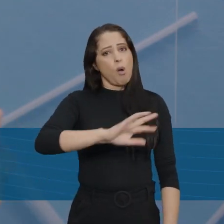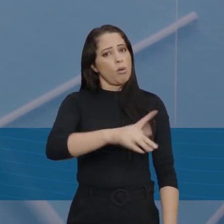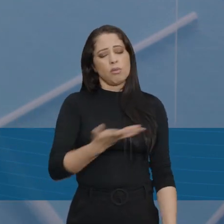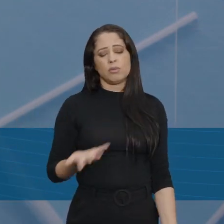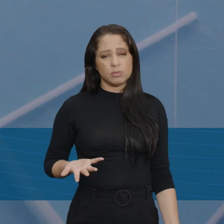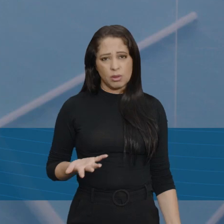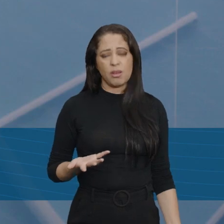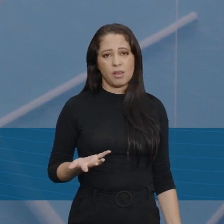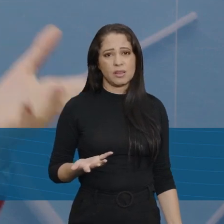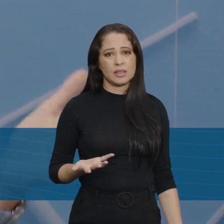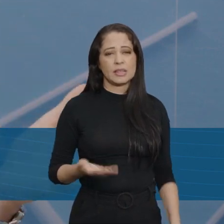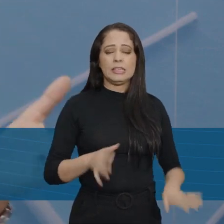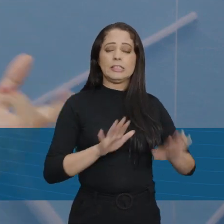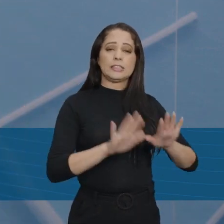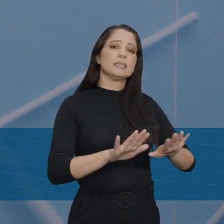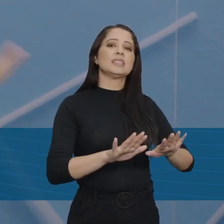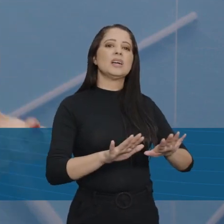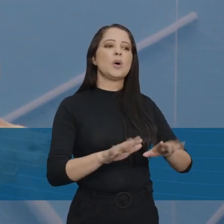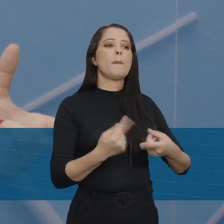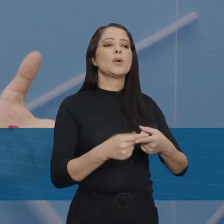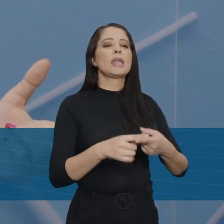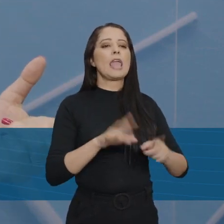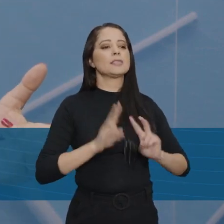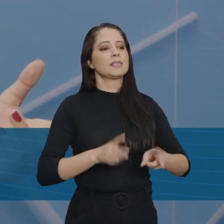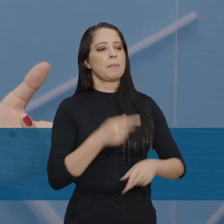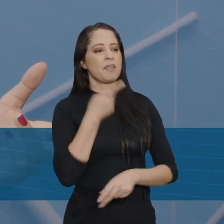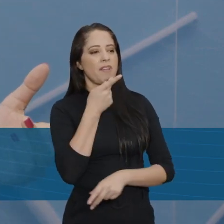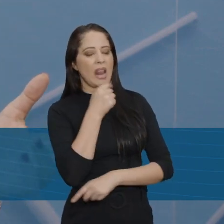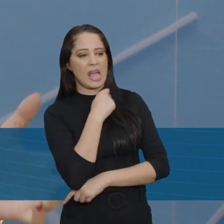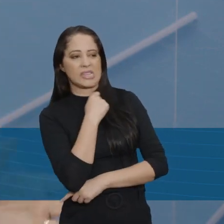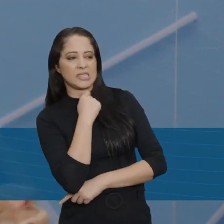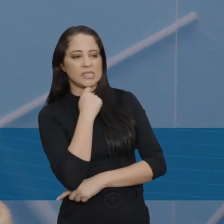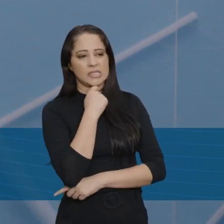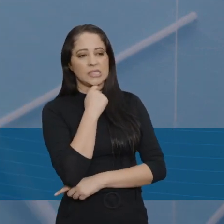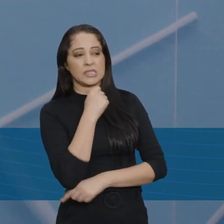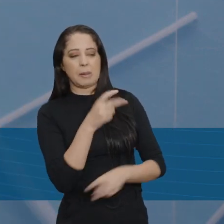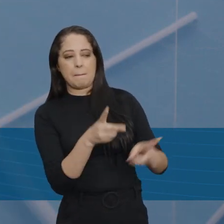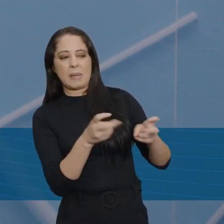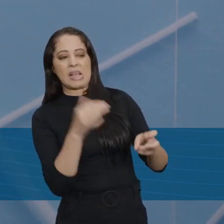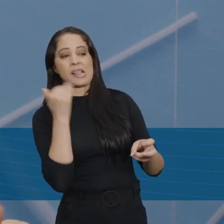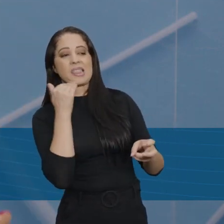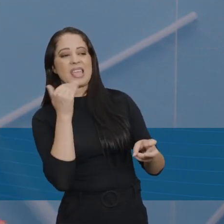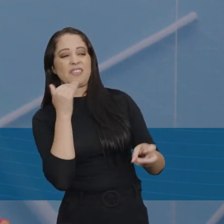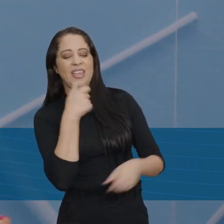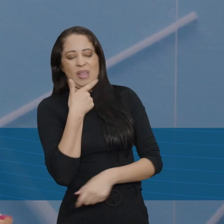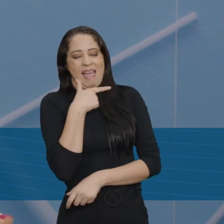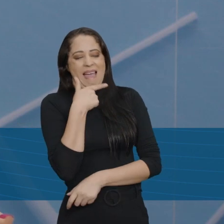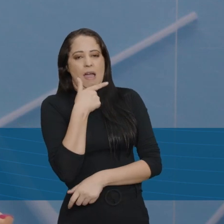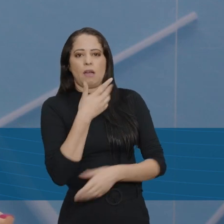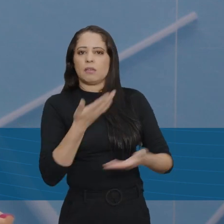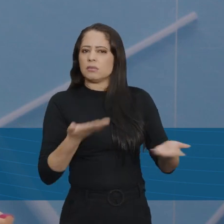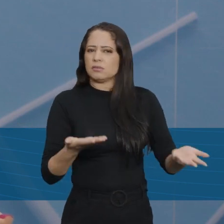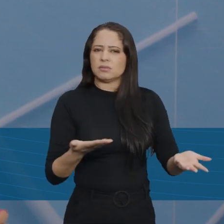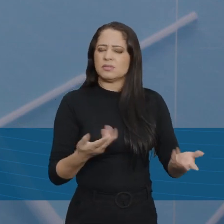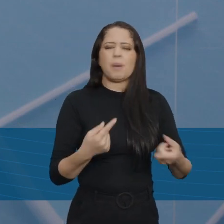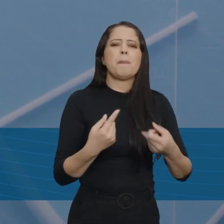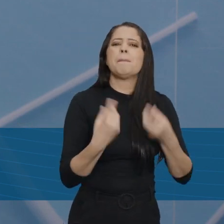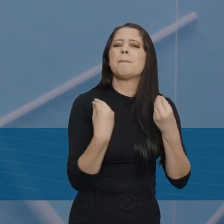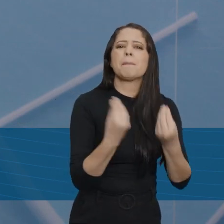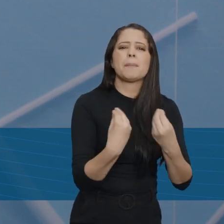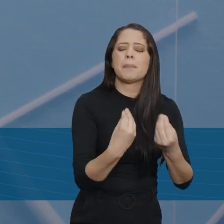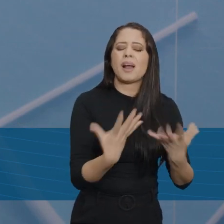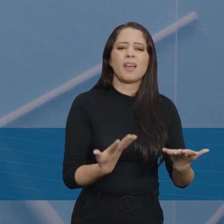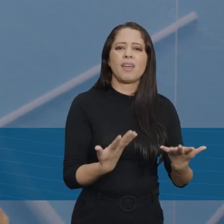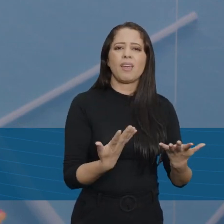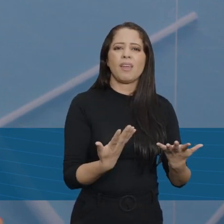coisa legal, ou que seja considerado um defeito, né? Então, acho que a gente está falando disso, né? Para